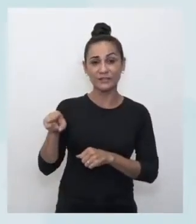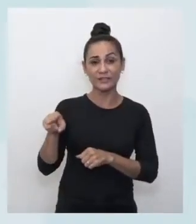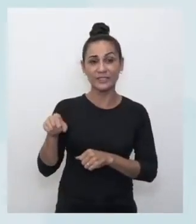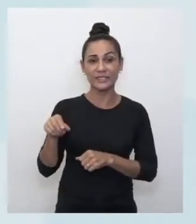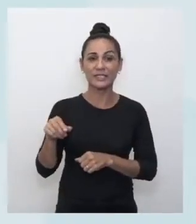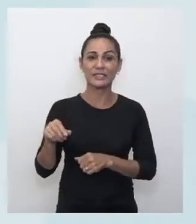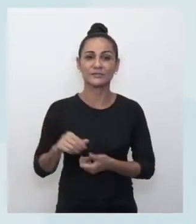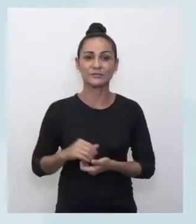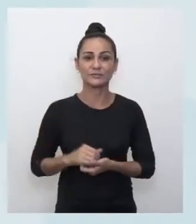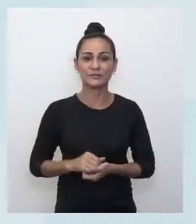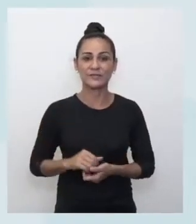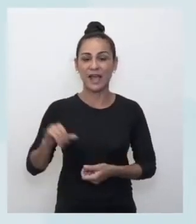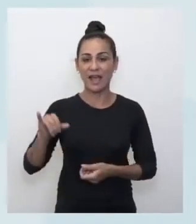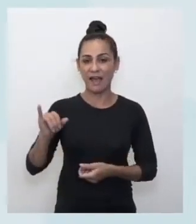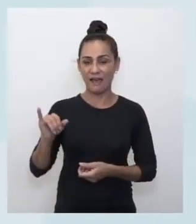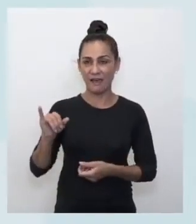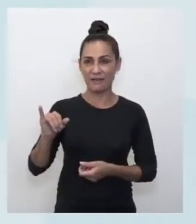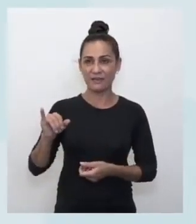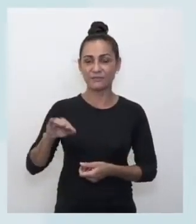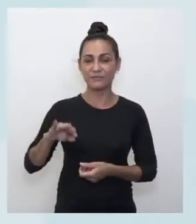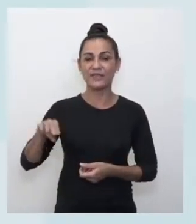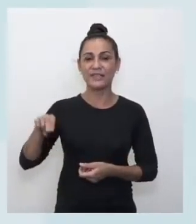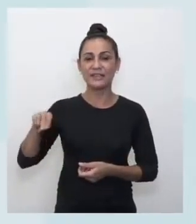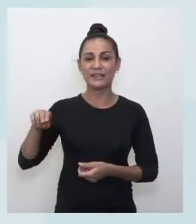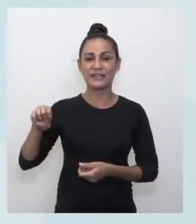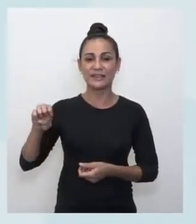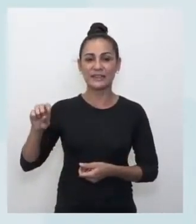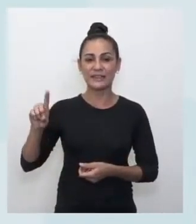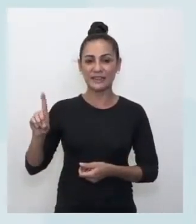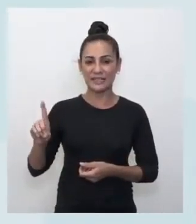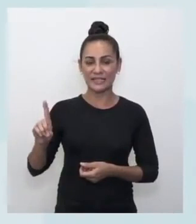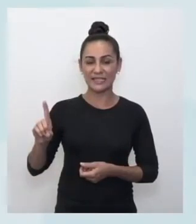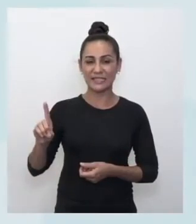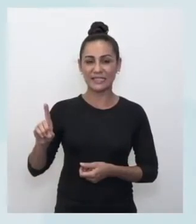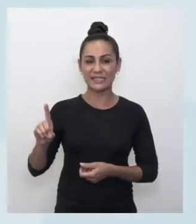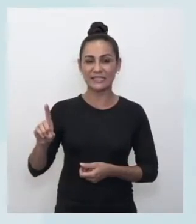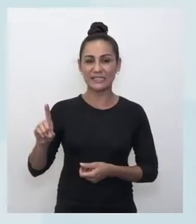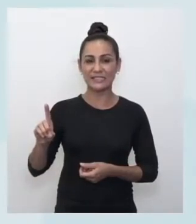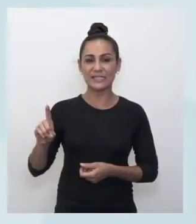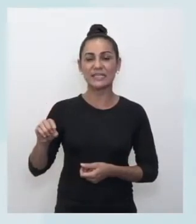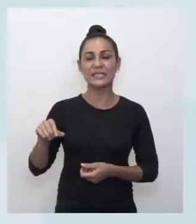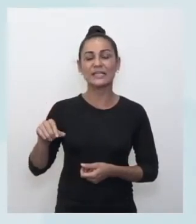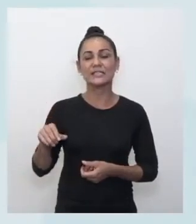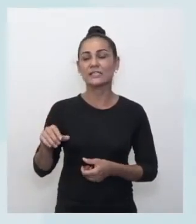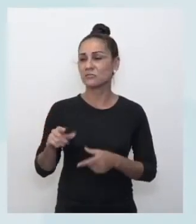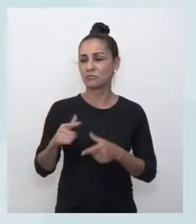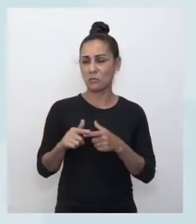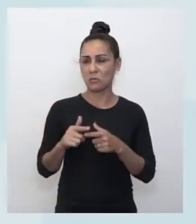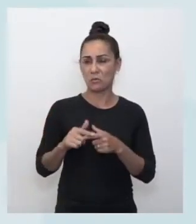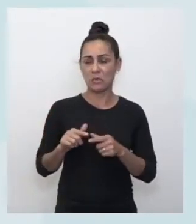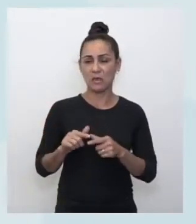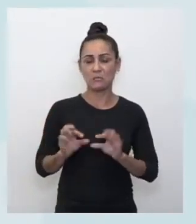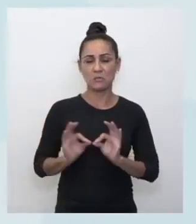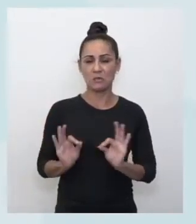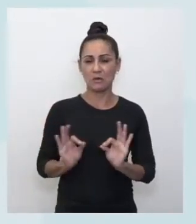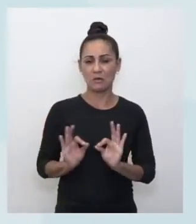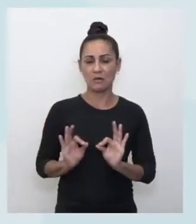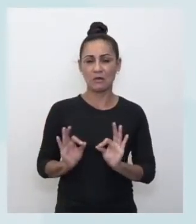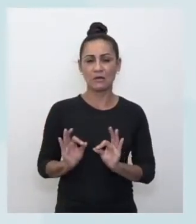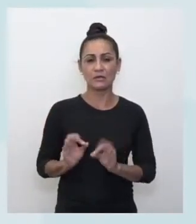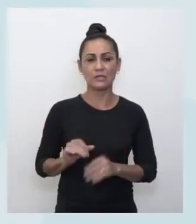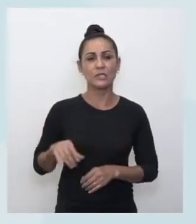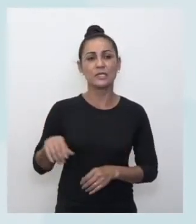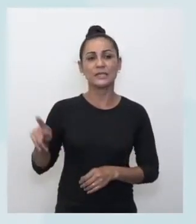I need you to help. Então, I need, sem problemas. The other